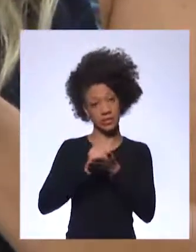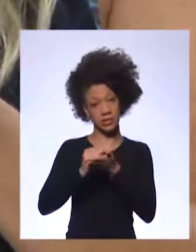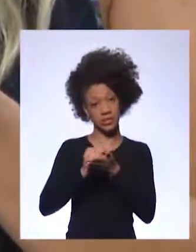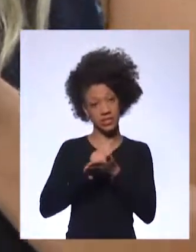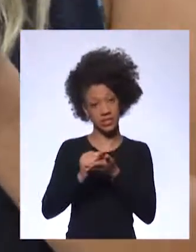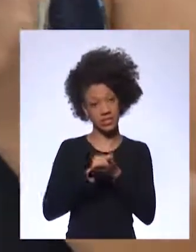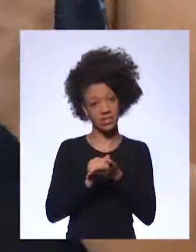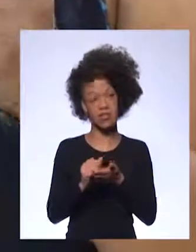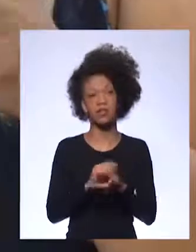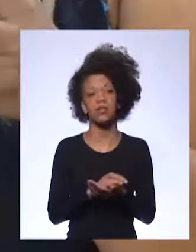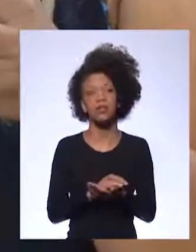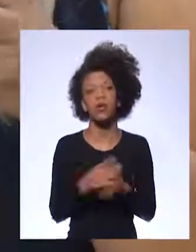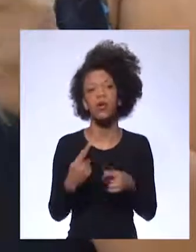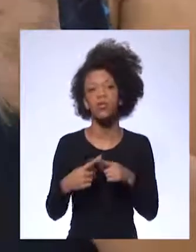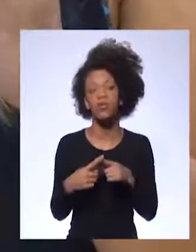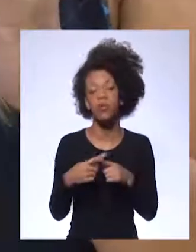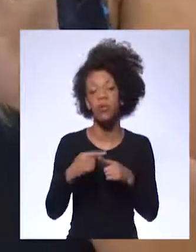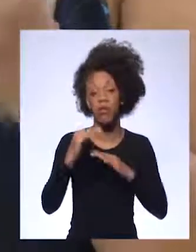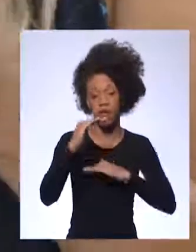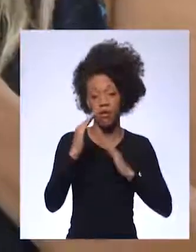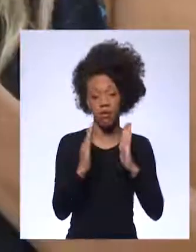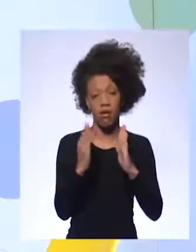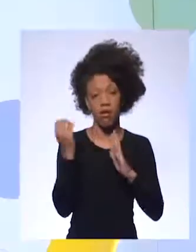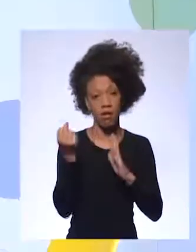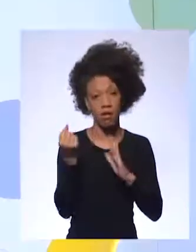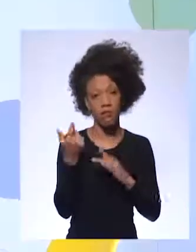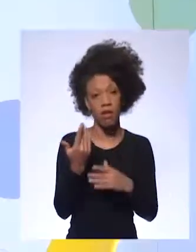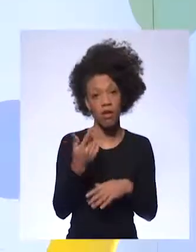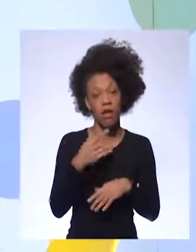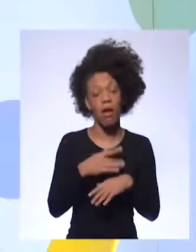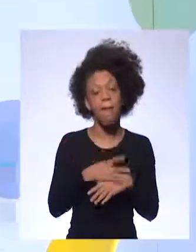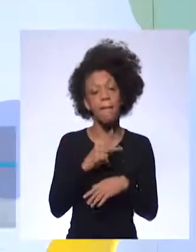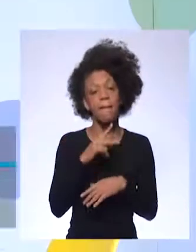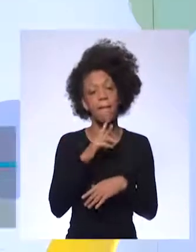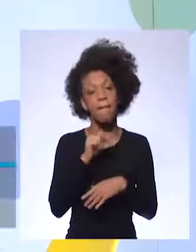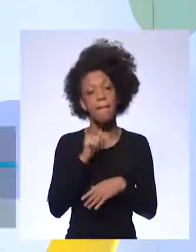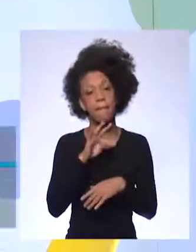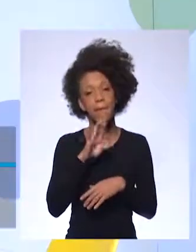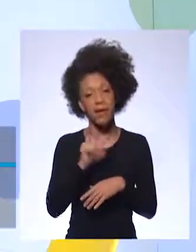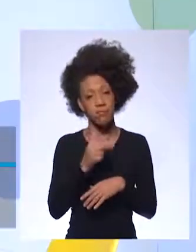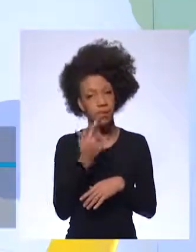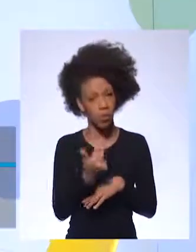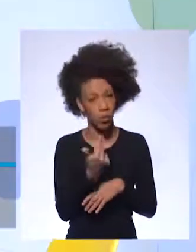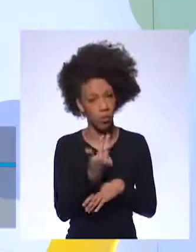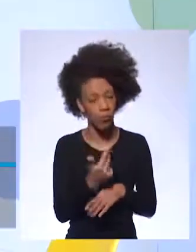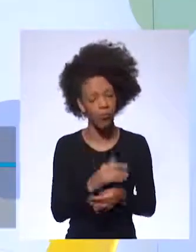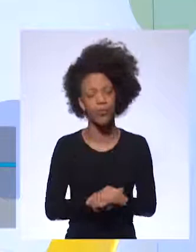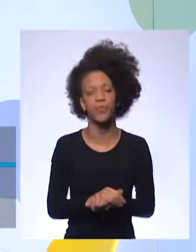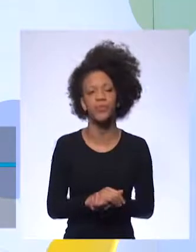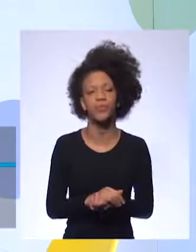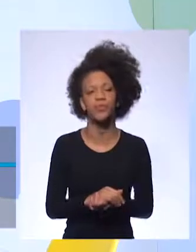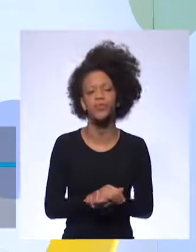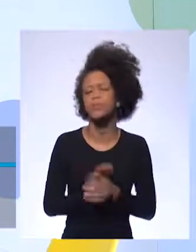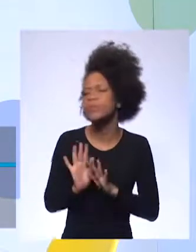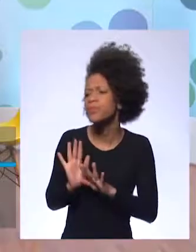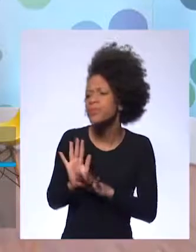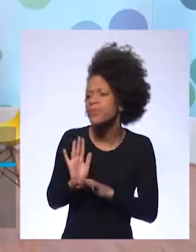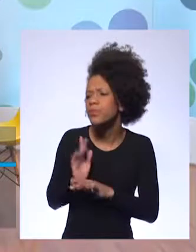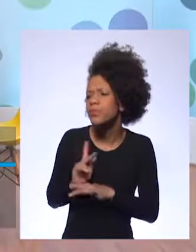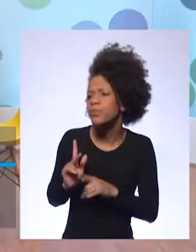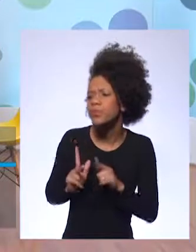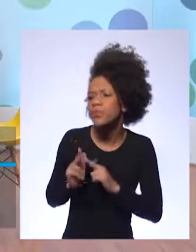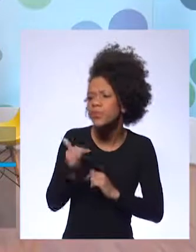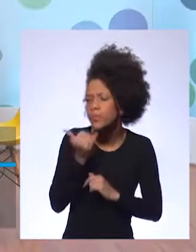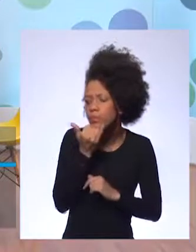porque ela é prata tá vendo a caixinha de leite que eu gostei com ela é prata aí turma desculpa te